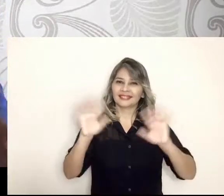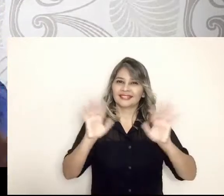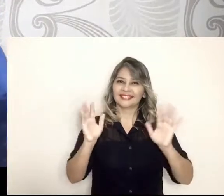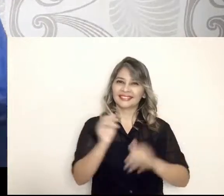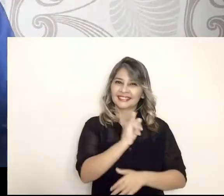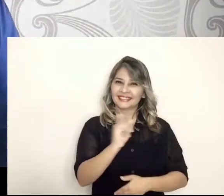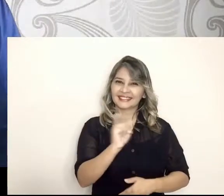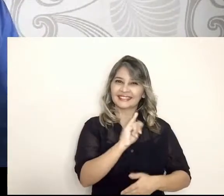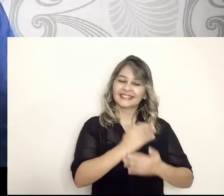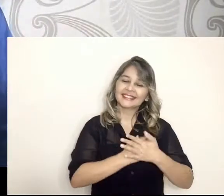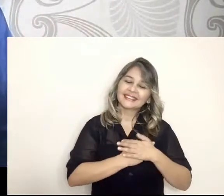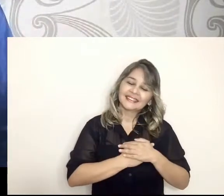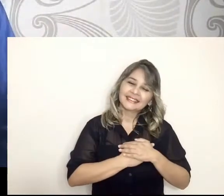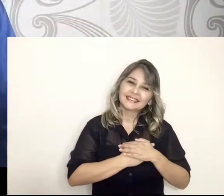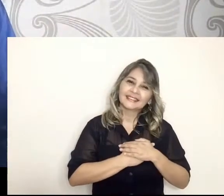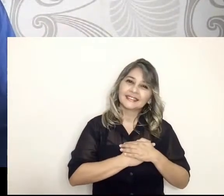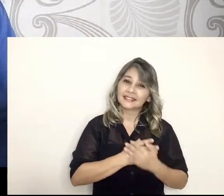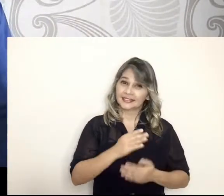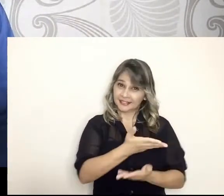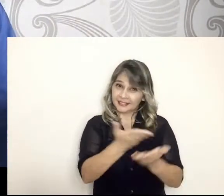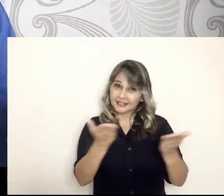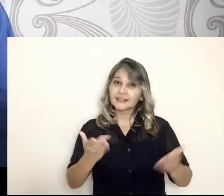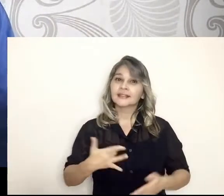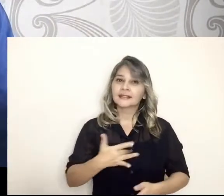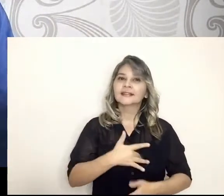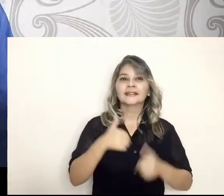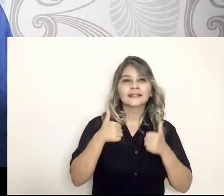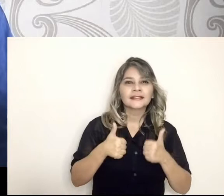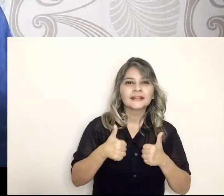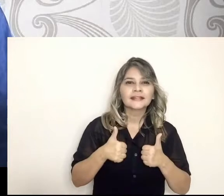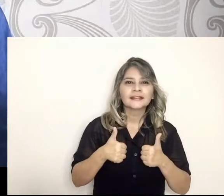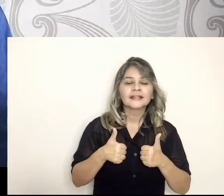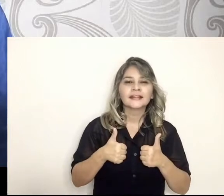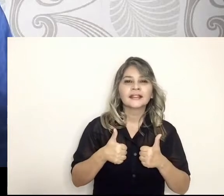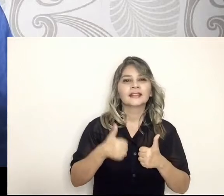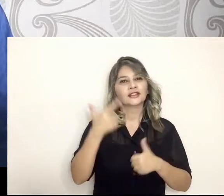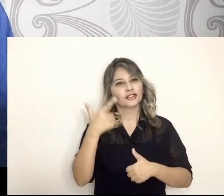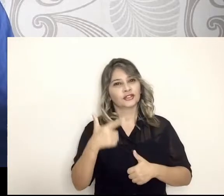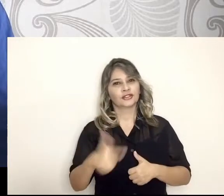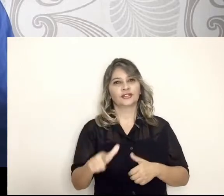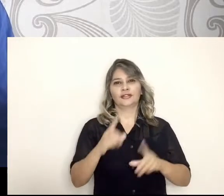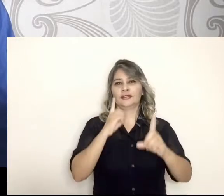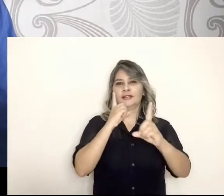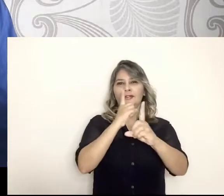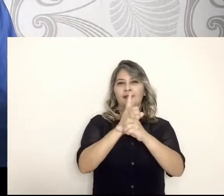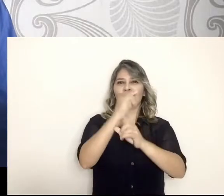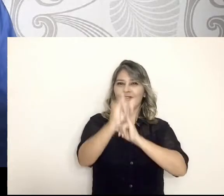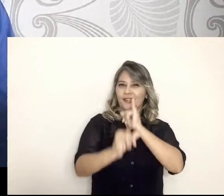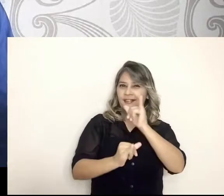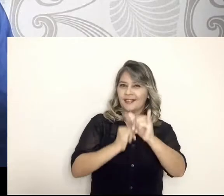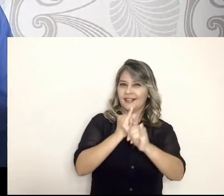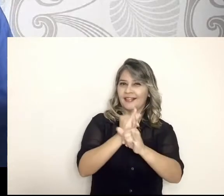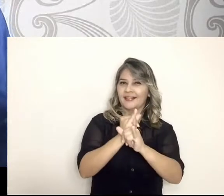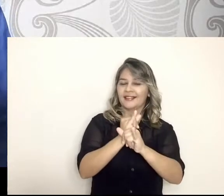amada Igreja do Senhor, como vocês estão? Mais uma vez estamos nos encontrando aqui neste vídeo. Estamos com muita